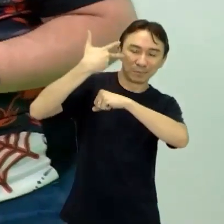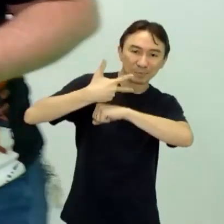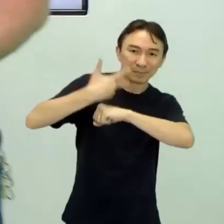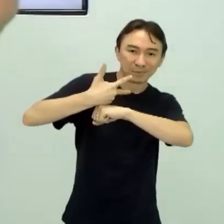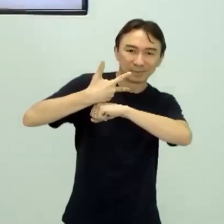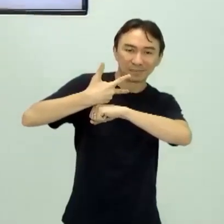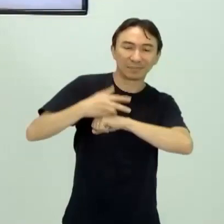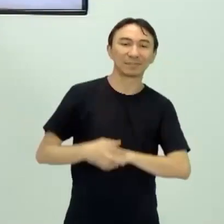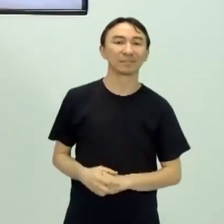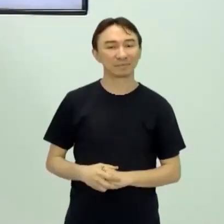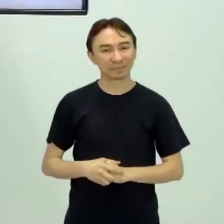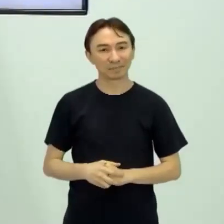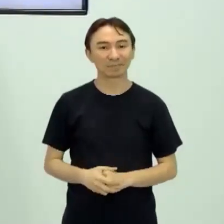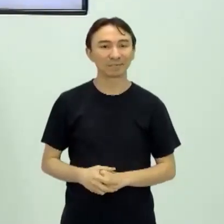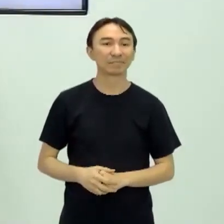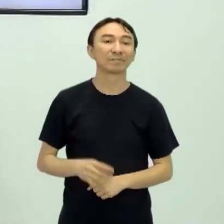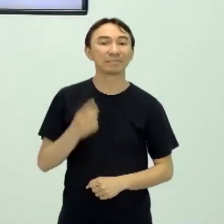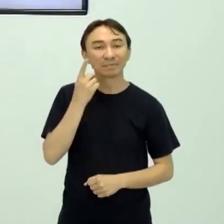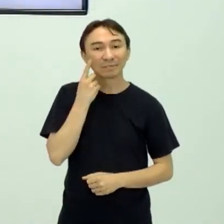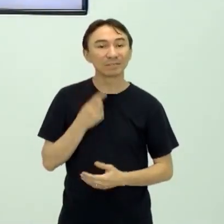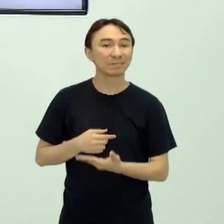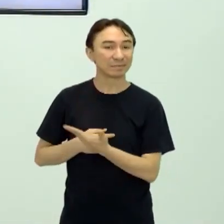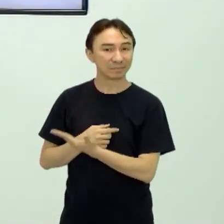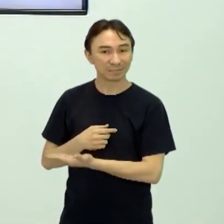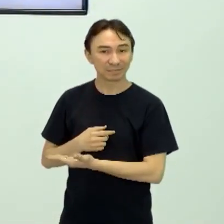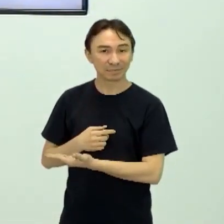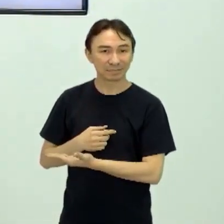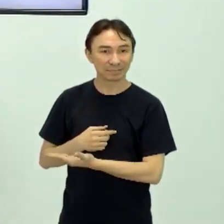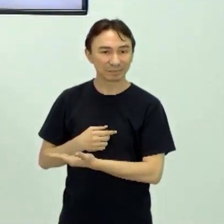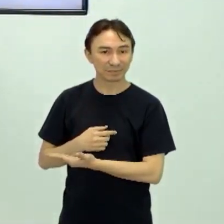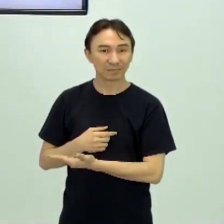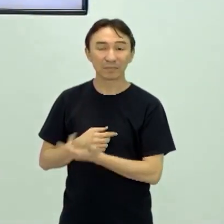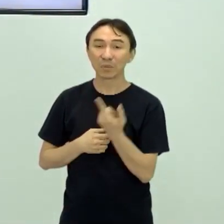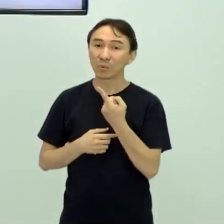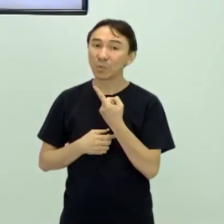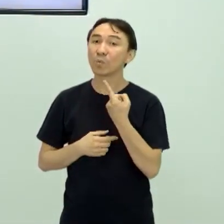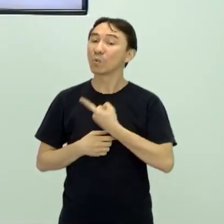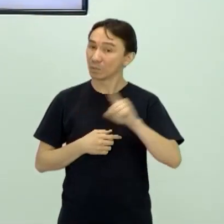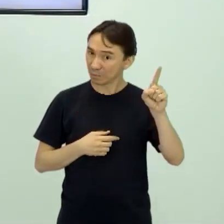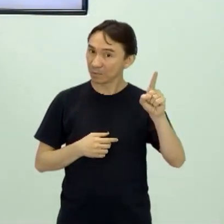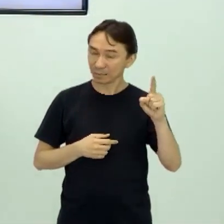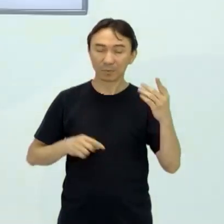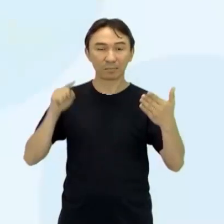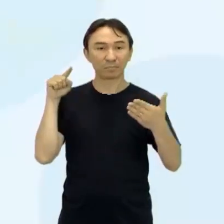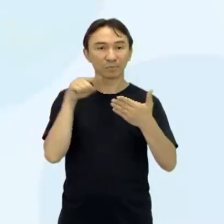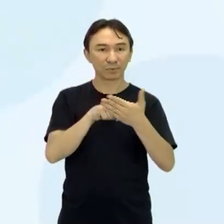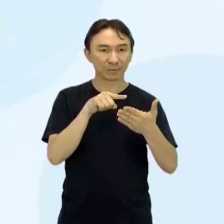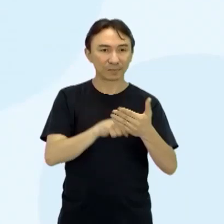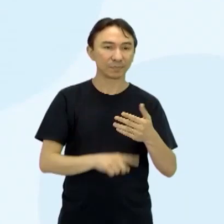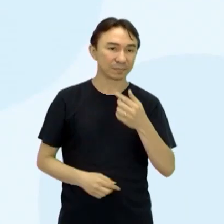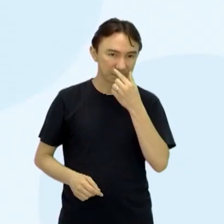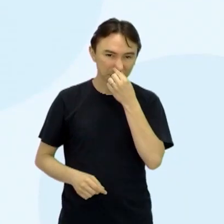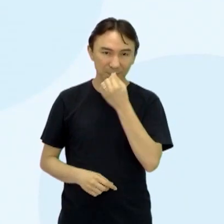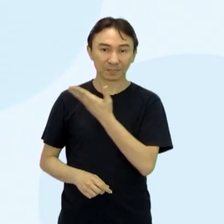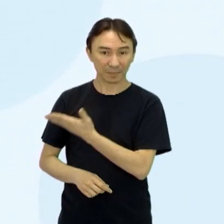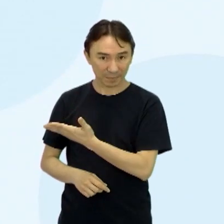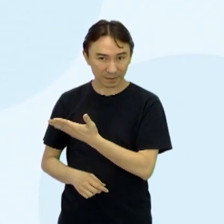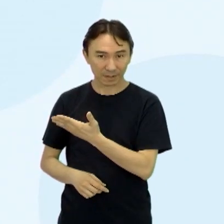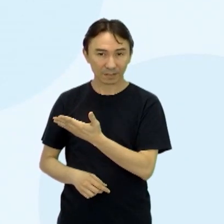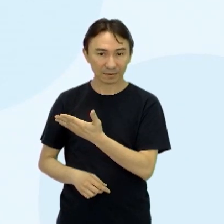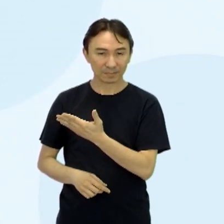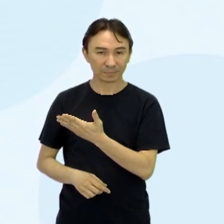aqui, tá aqui, os outros últimos objetivos que nós vamos ver aí, ó. Proteger as